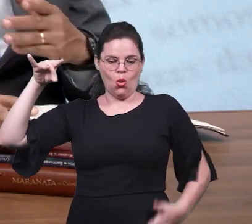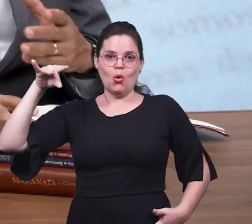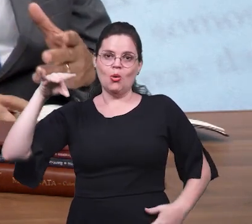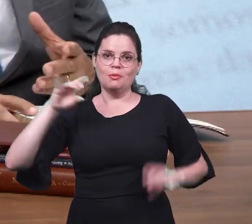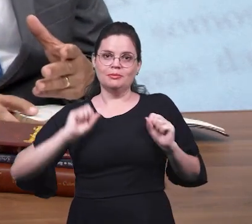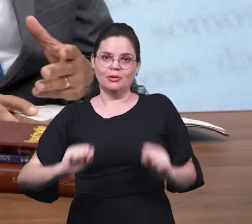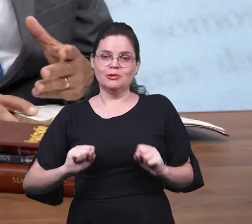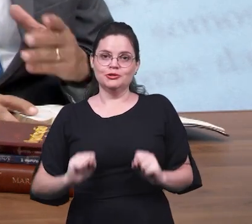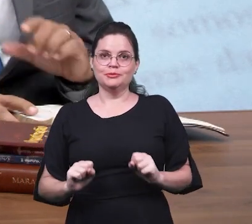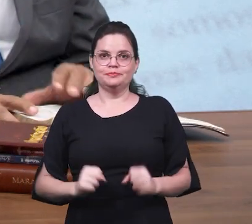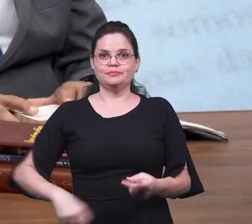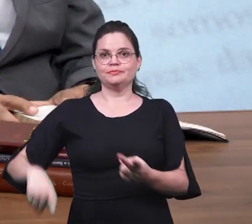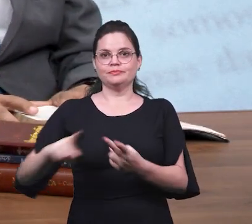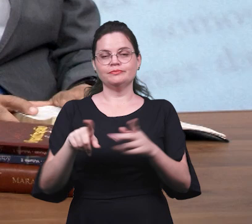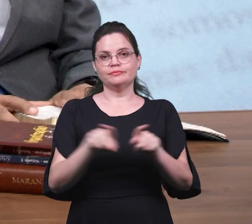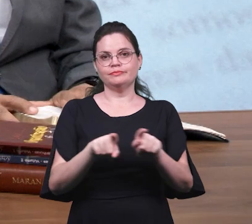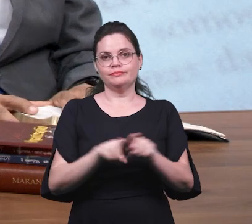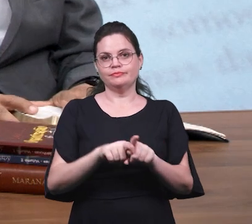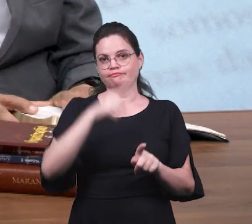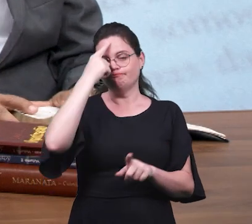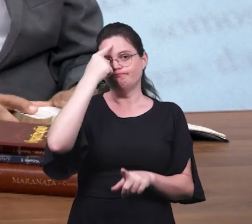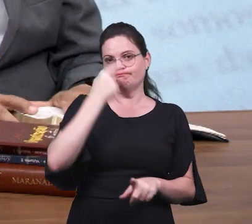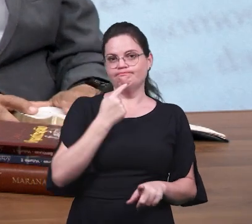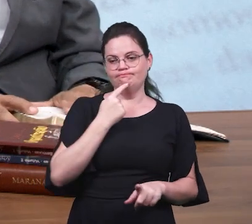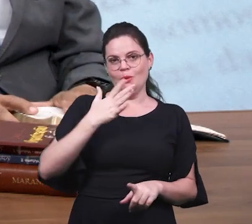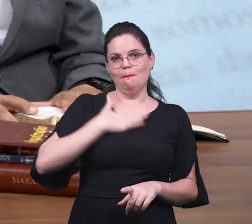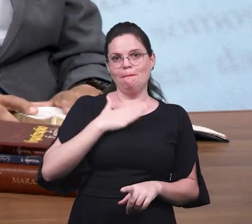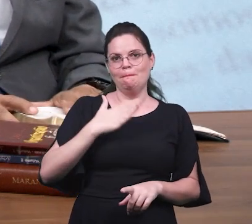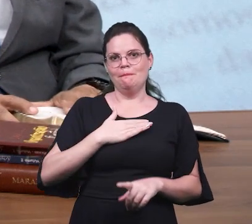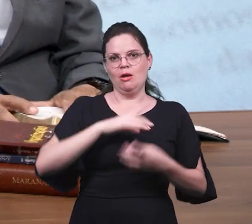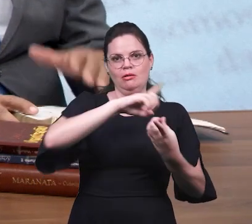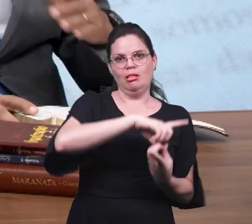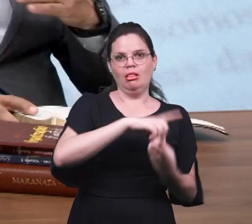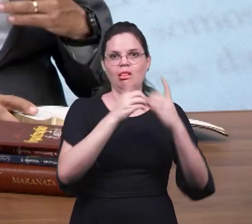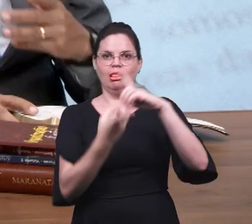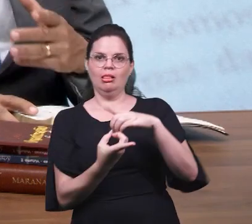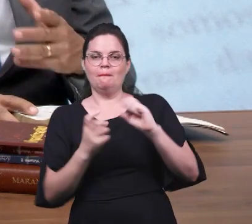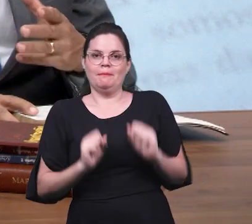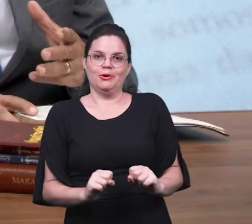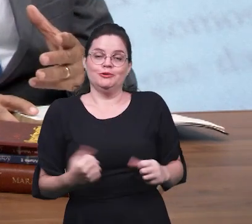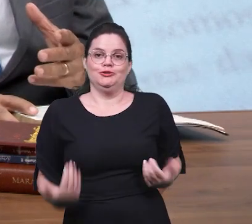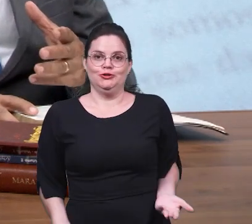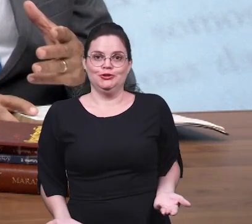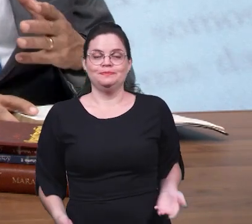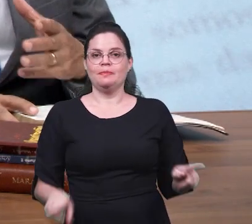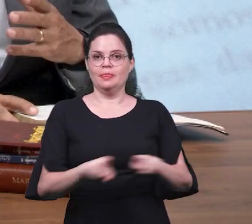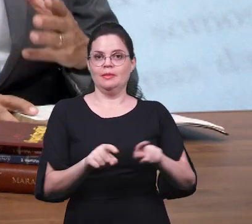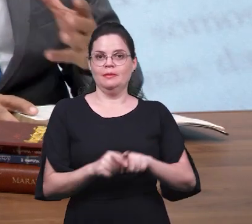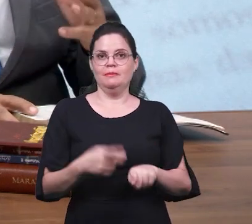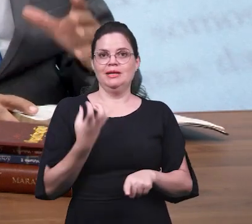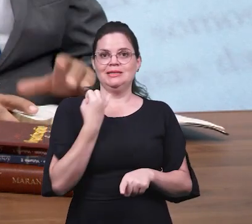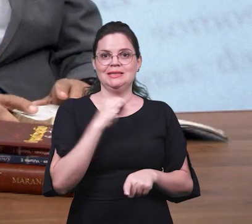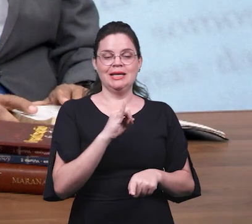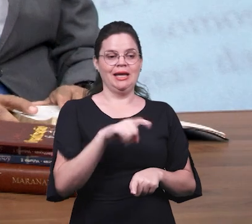a distorção da personalidade humana, a má convivência entre